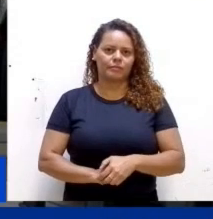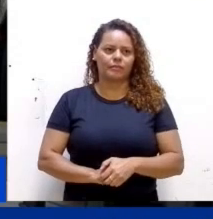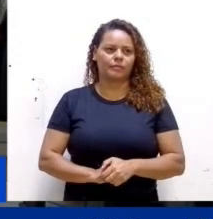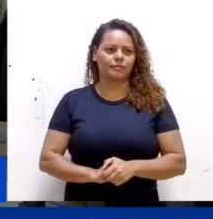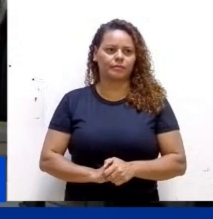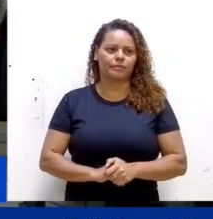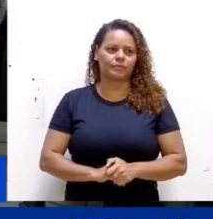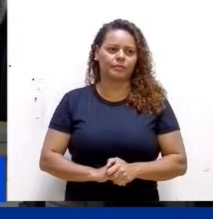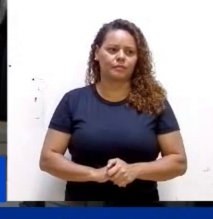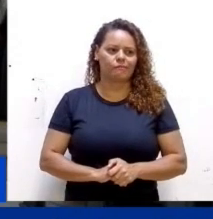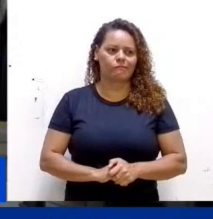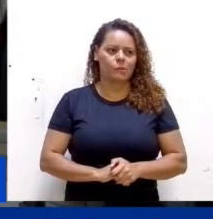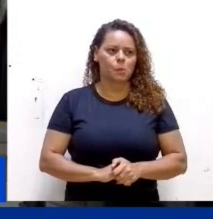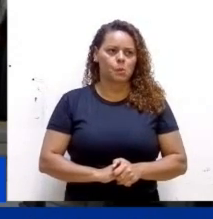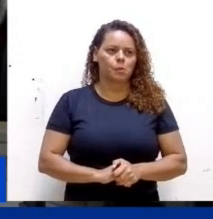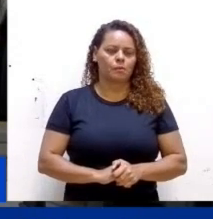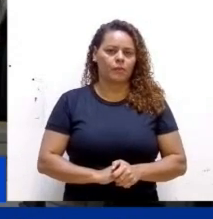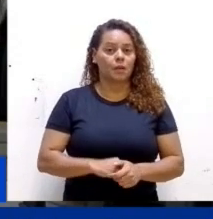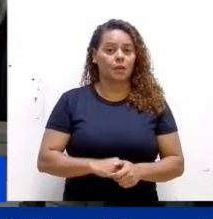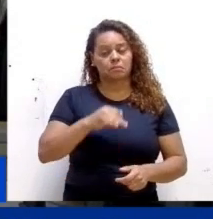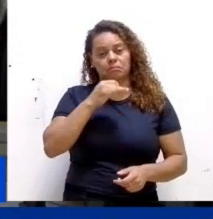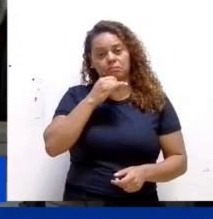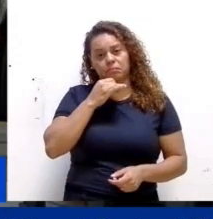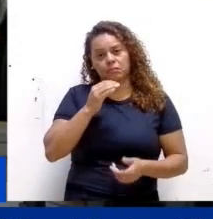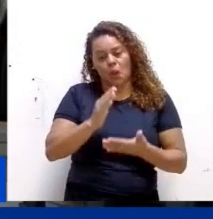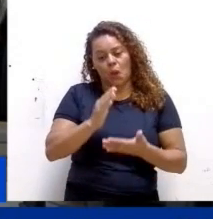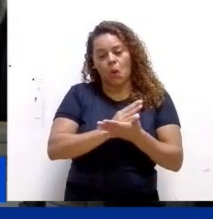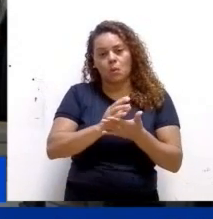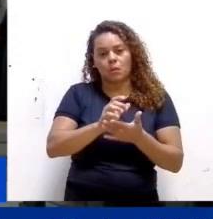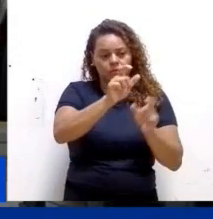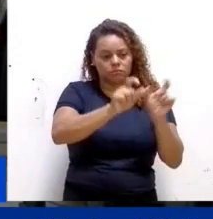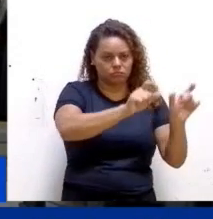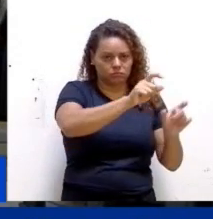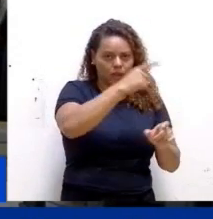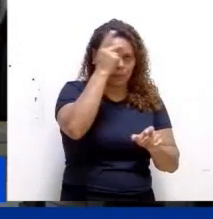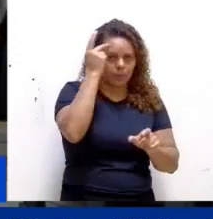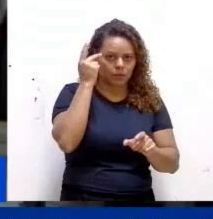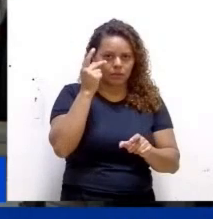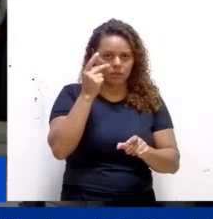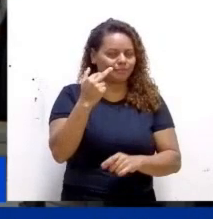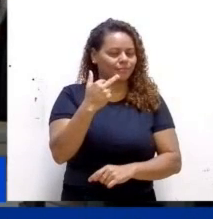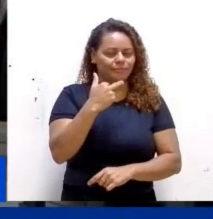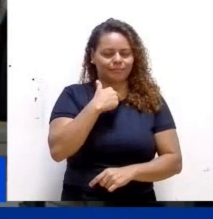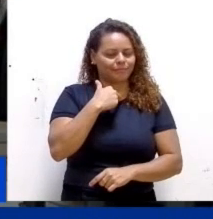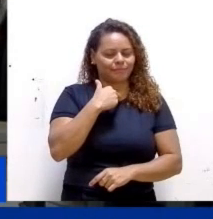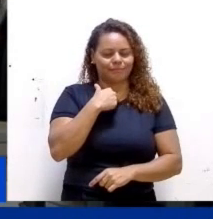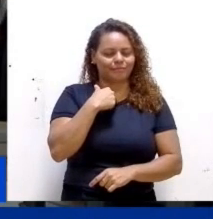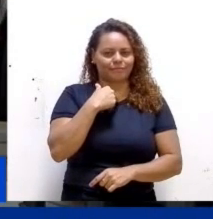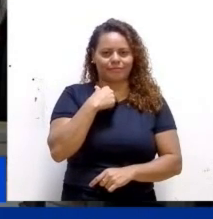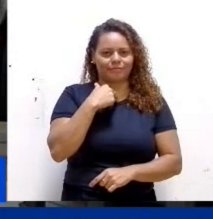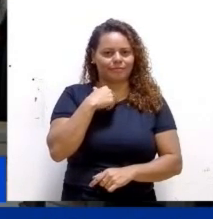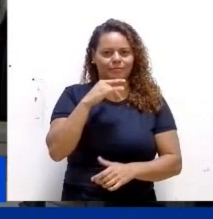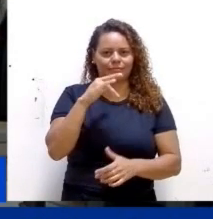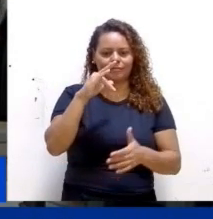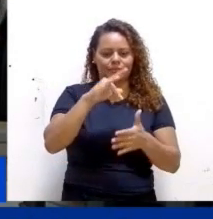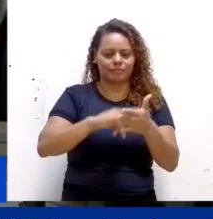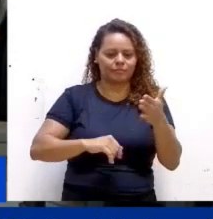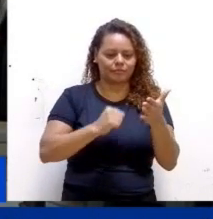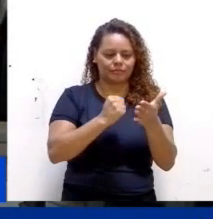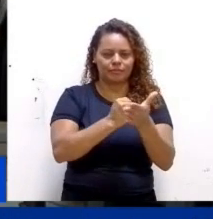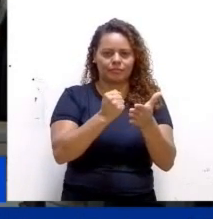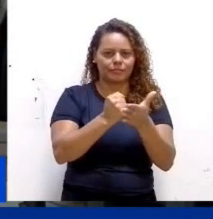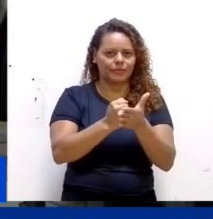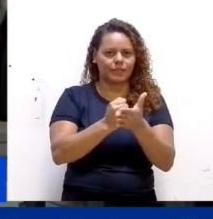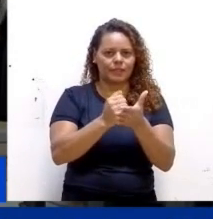Existem pessoas, determinadas pessoas, que não podem casar entre